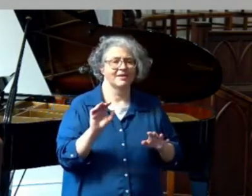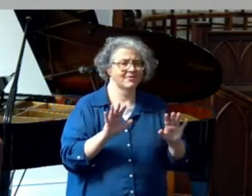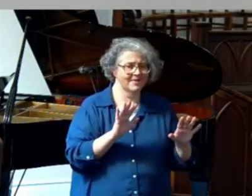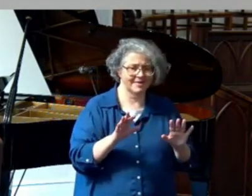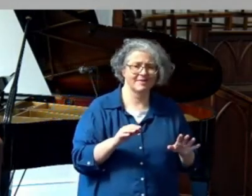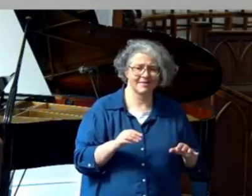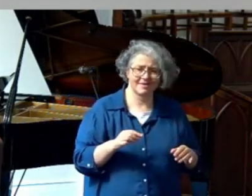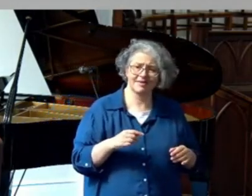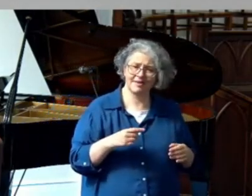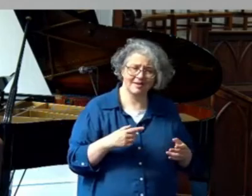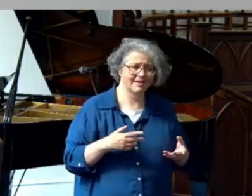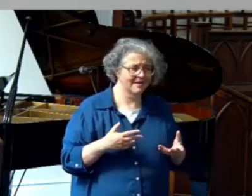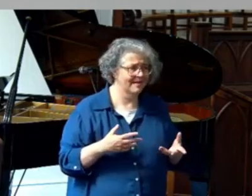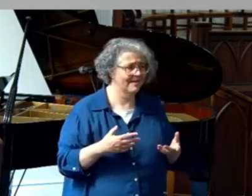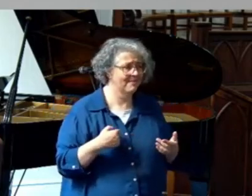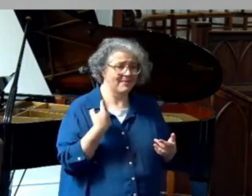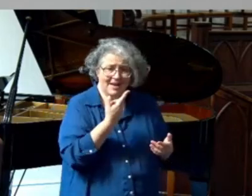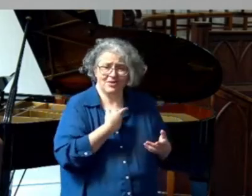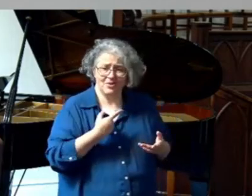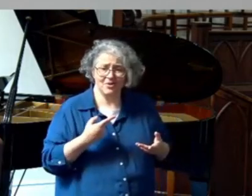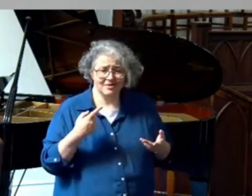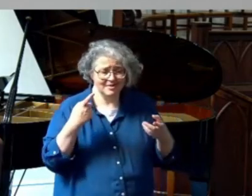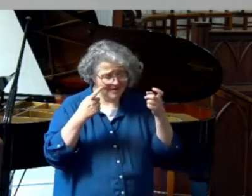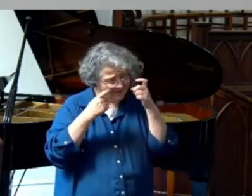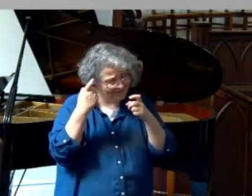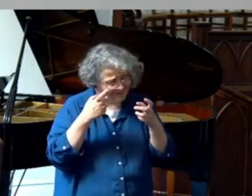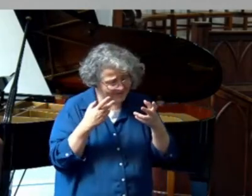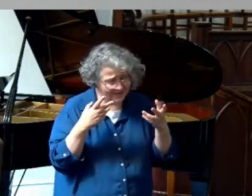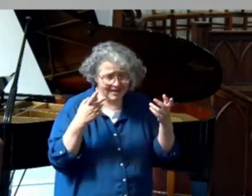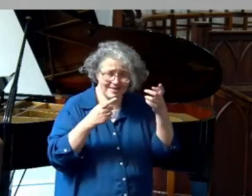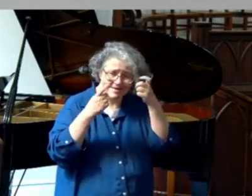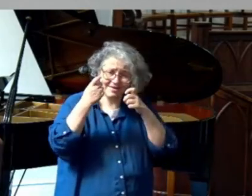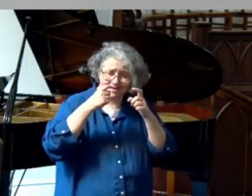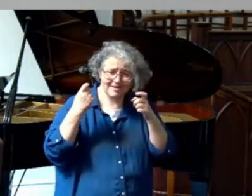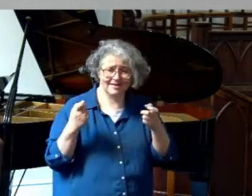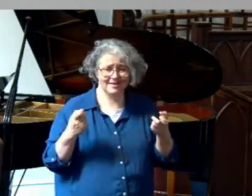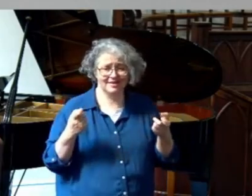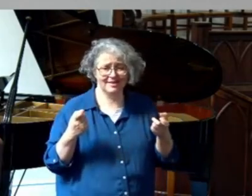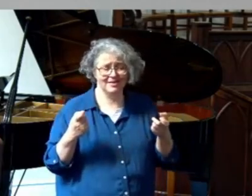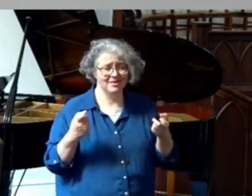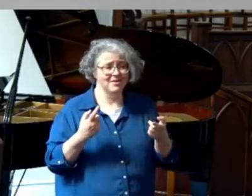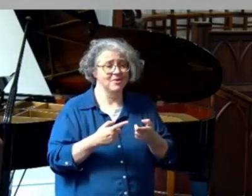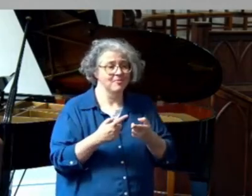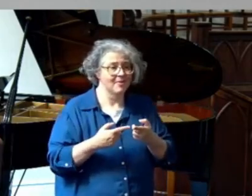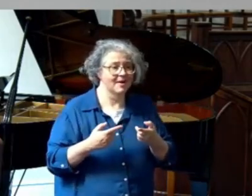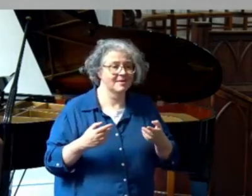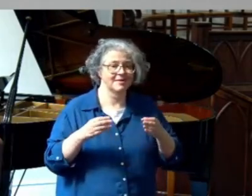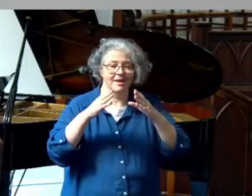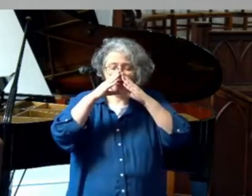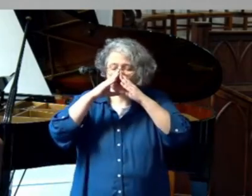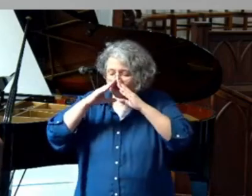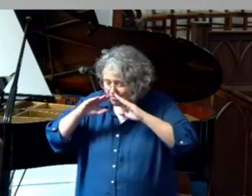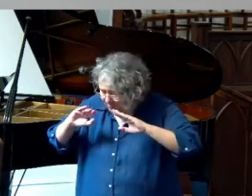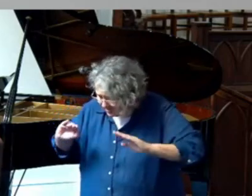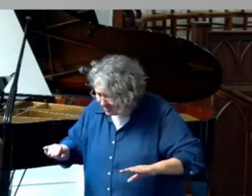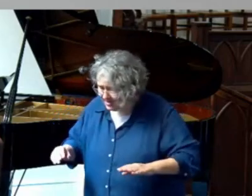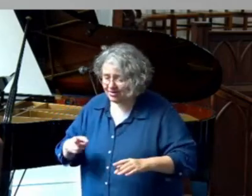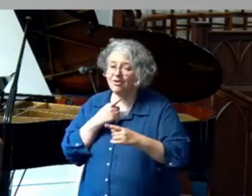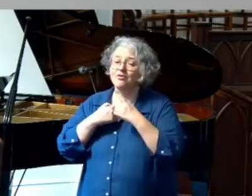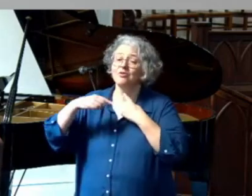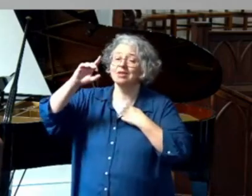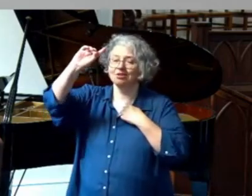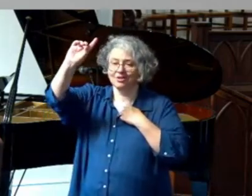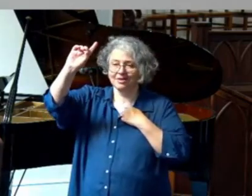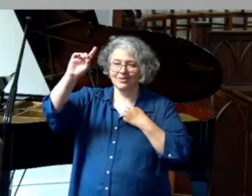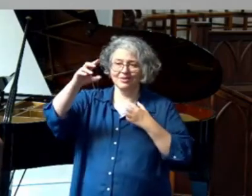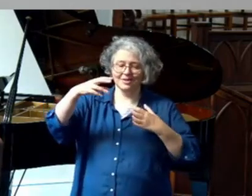nós fomos feitos para estarmos ajustados à vontade de Deus. E é a submissão à sua vontade que nos ajusta ao